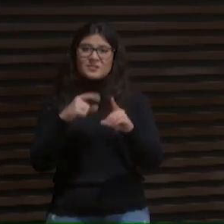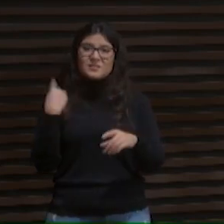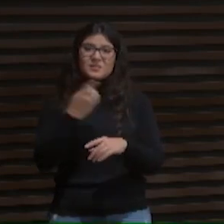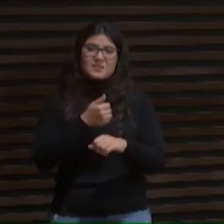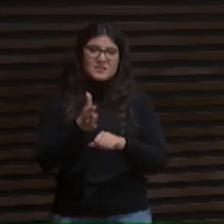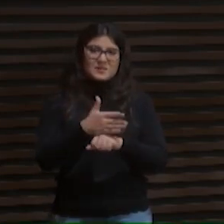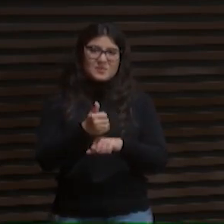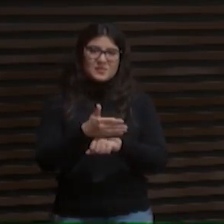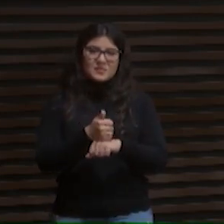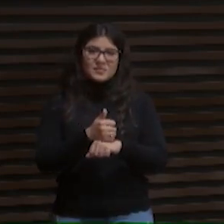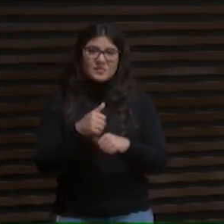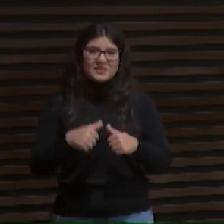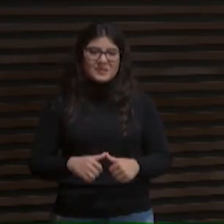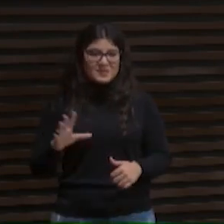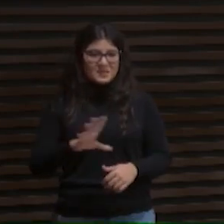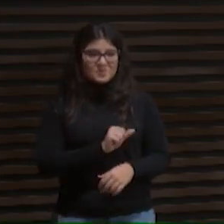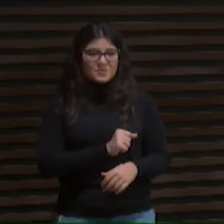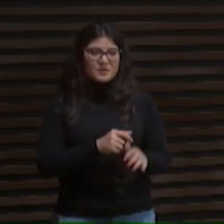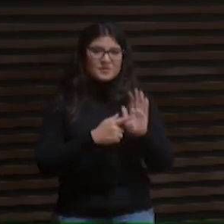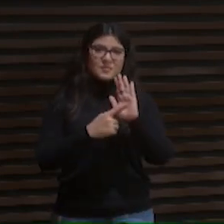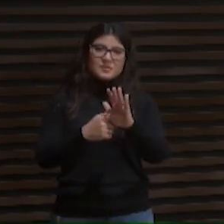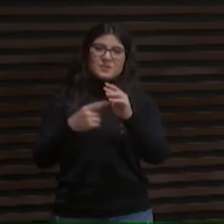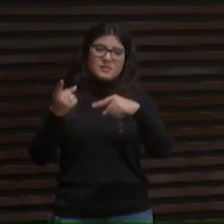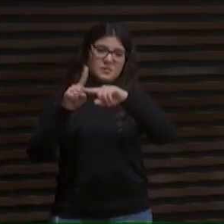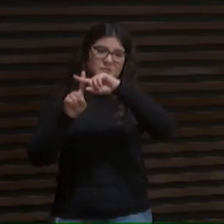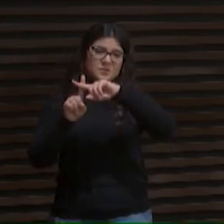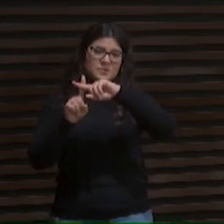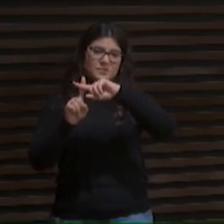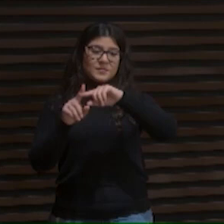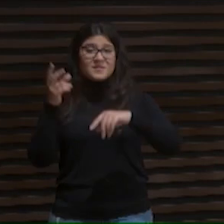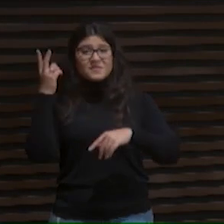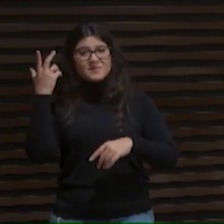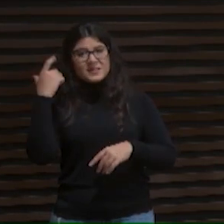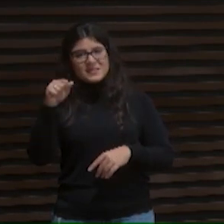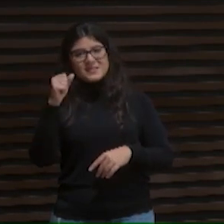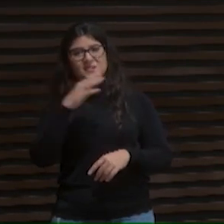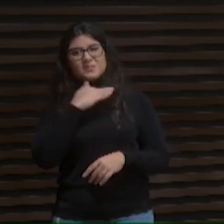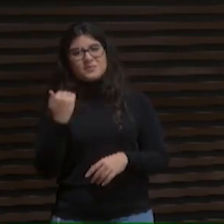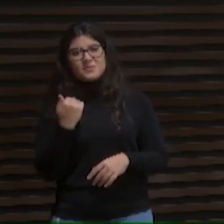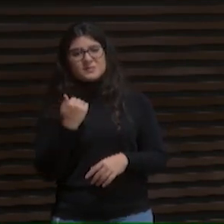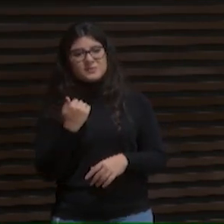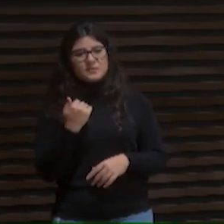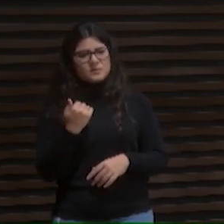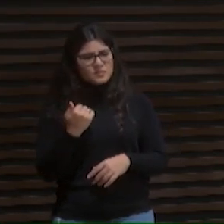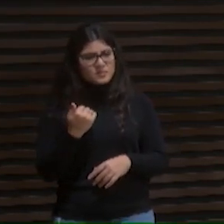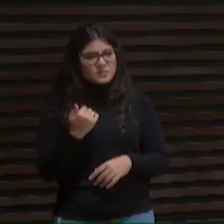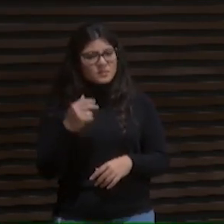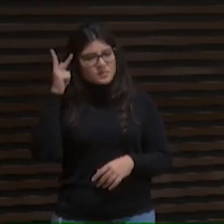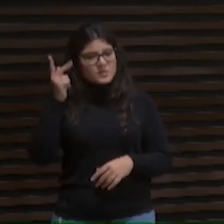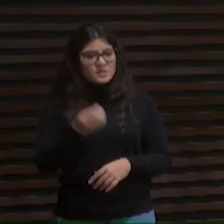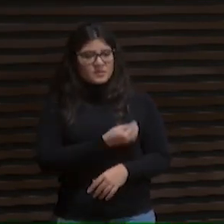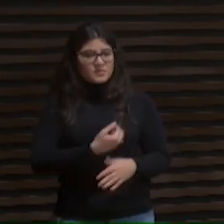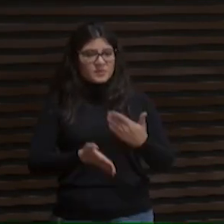amor revelados na cruz. Ele venceu a morte para você viver por ele. E aí